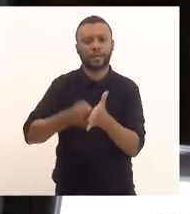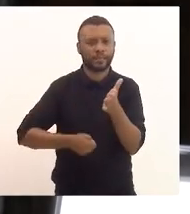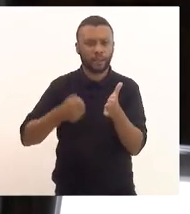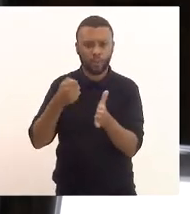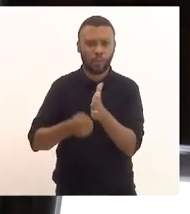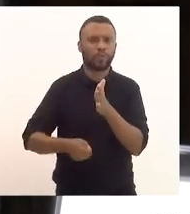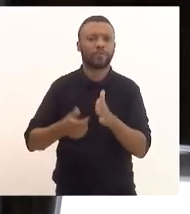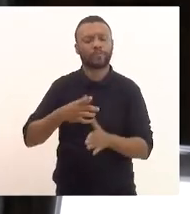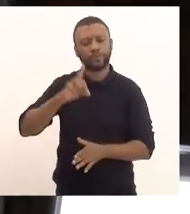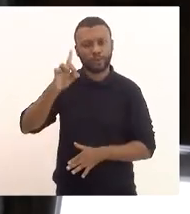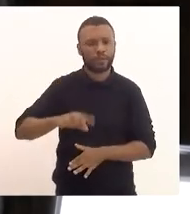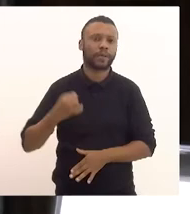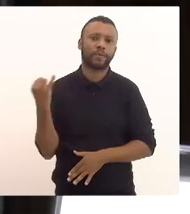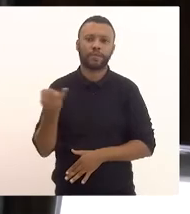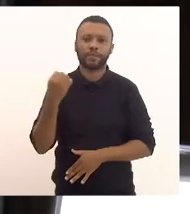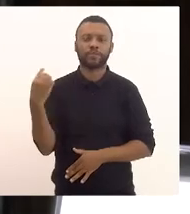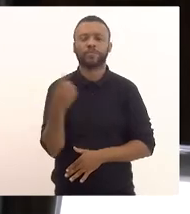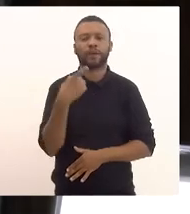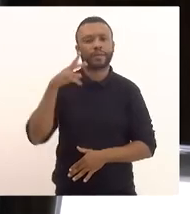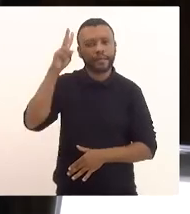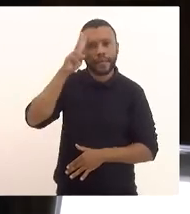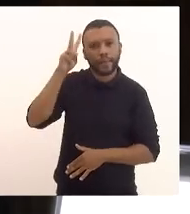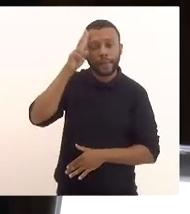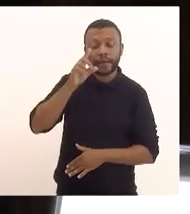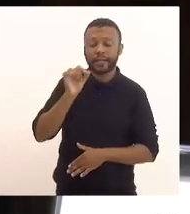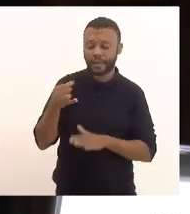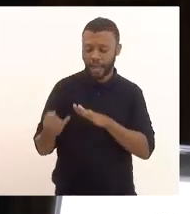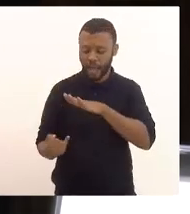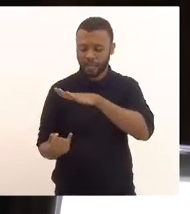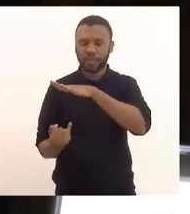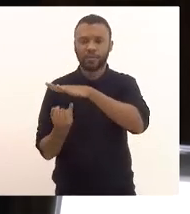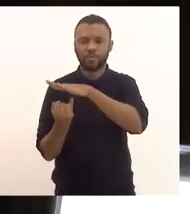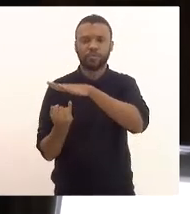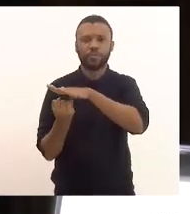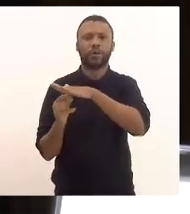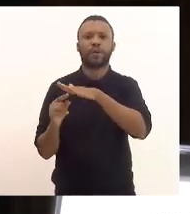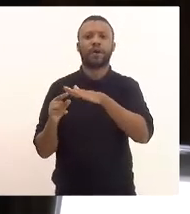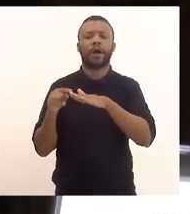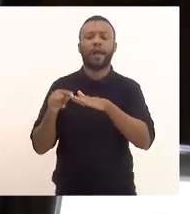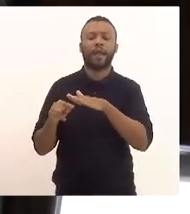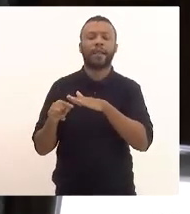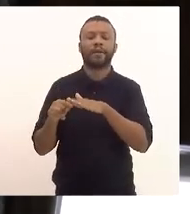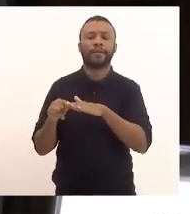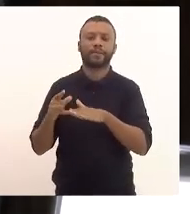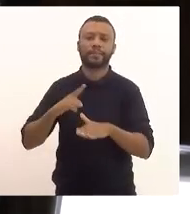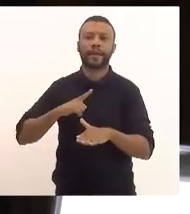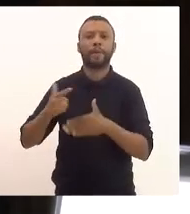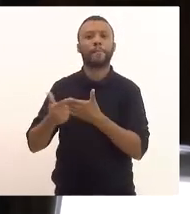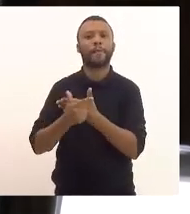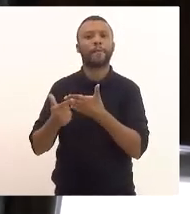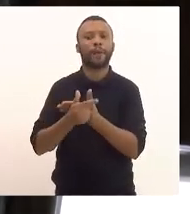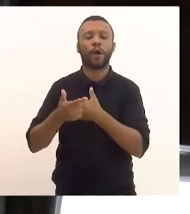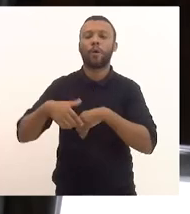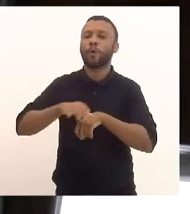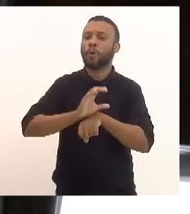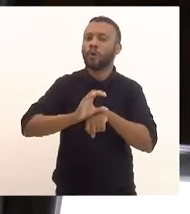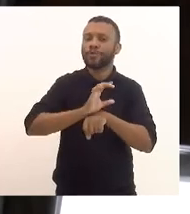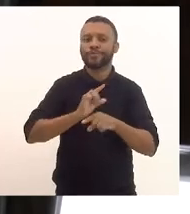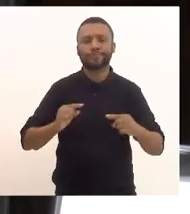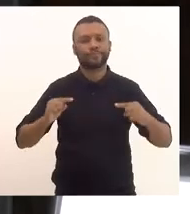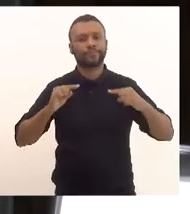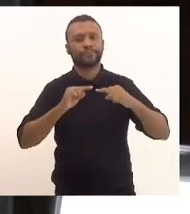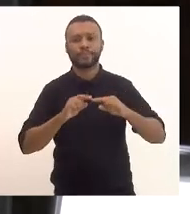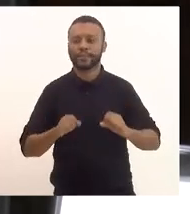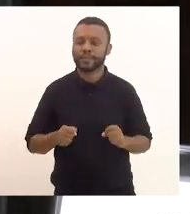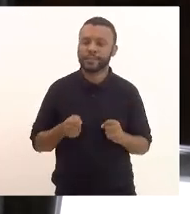e é importante a gente lembrar que essa instituição fundamental ela tem o dever constitucional da defesa da